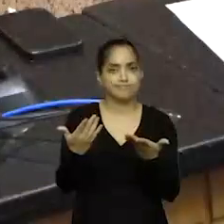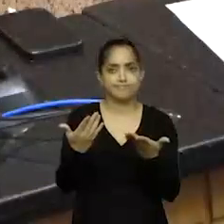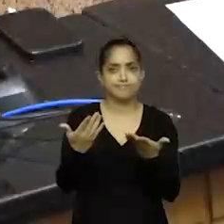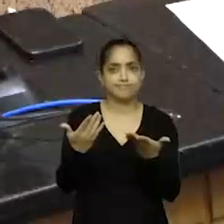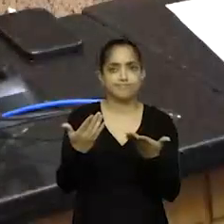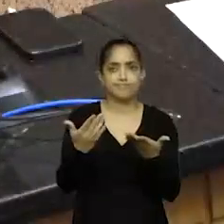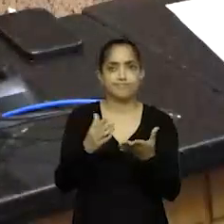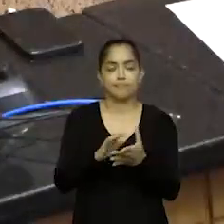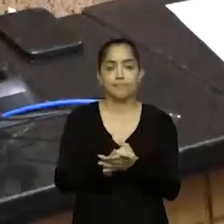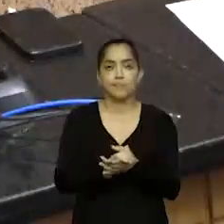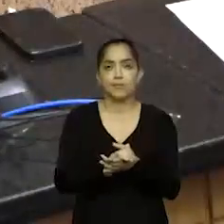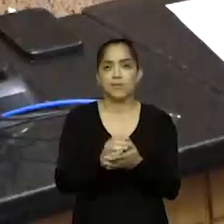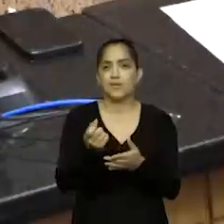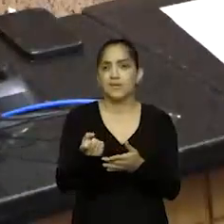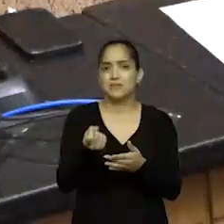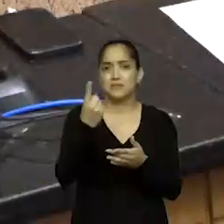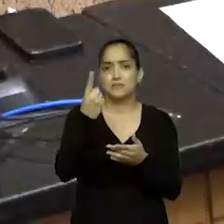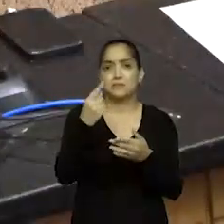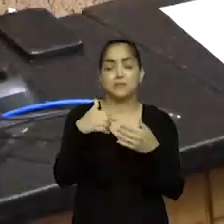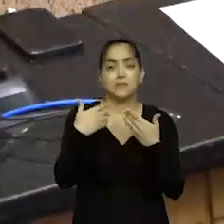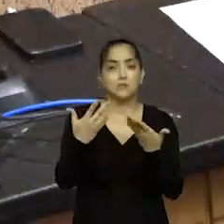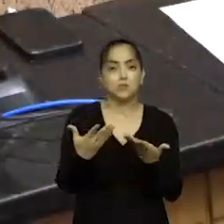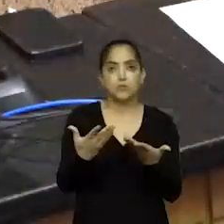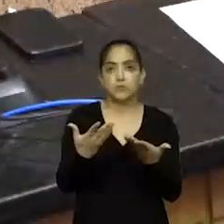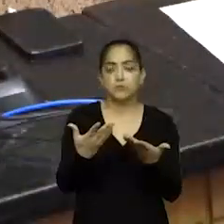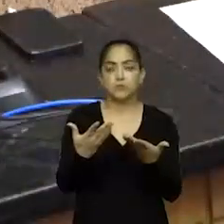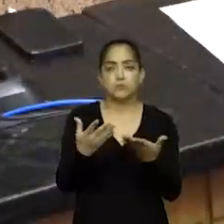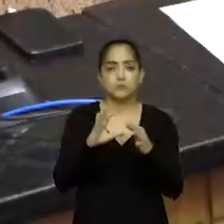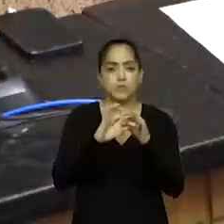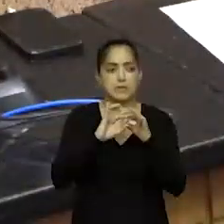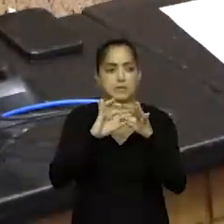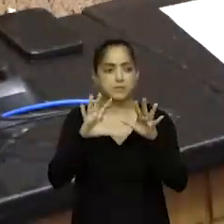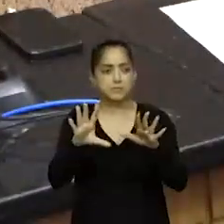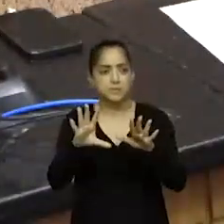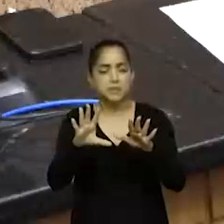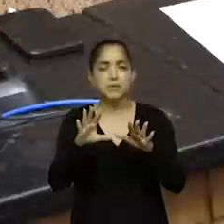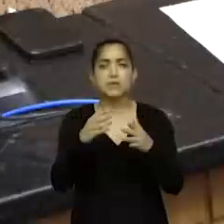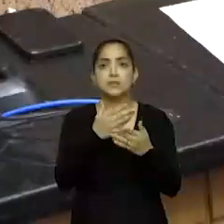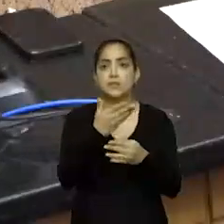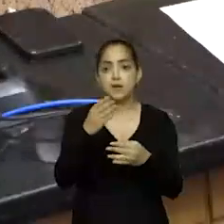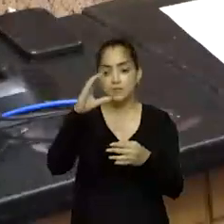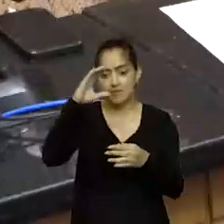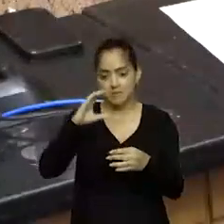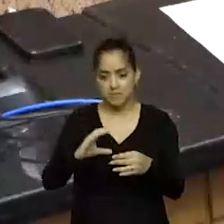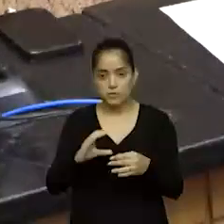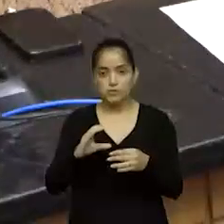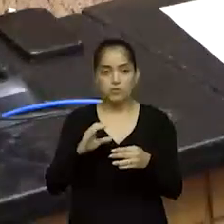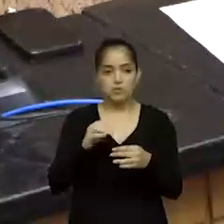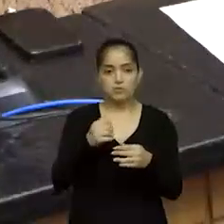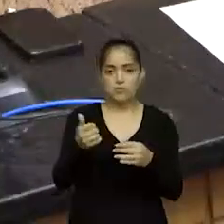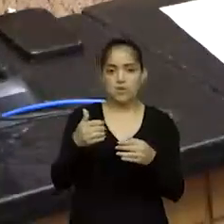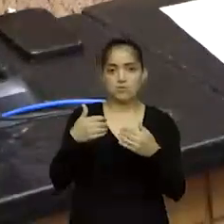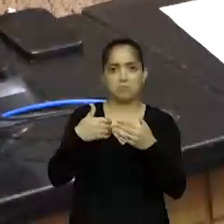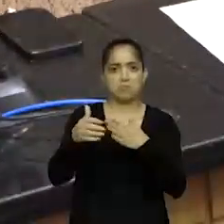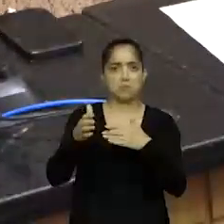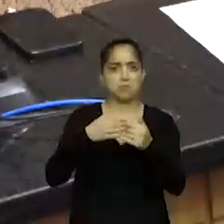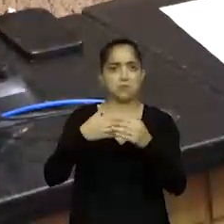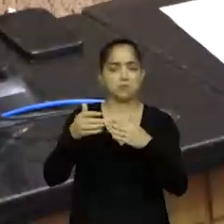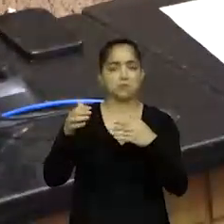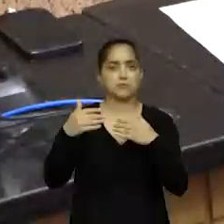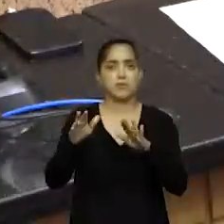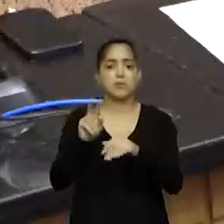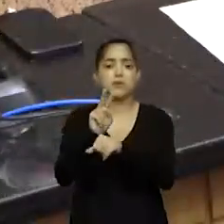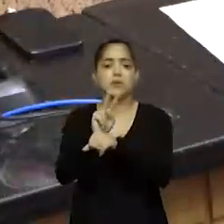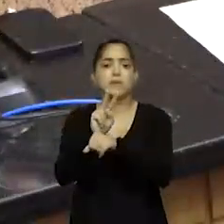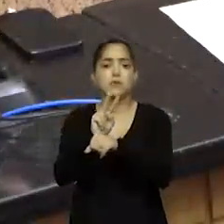essa jabuticaba aqui, que é tudo para o mau elemento e o cidadão de bem que se vire. Quem protege o cidadão de bem?